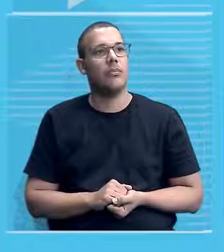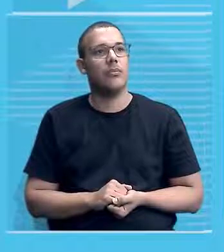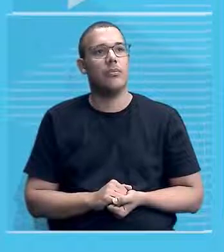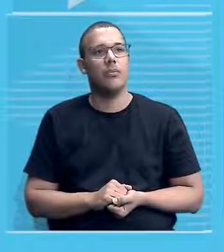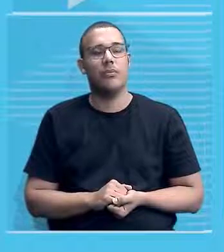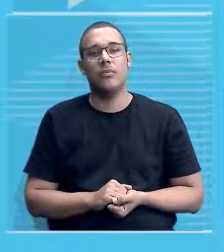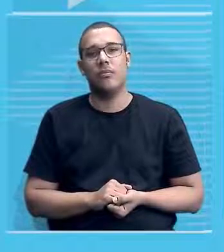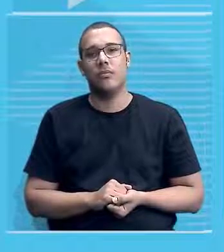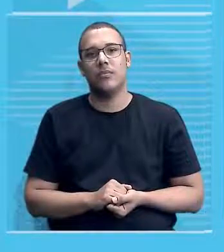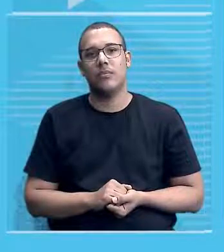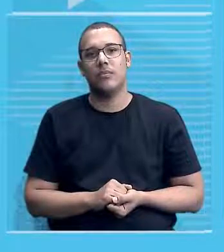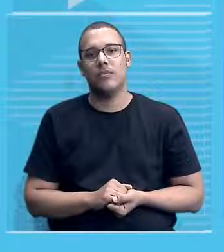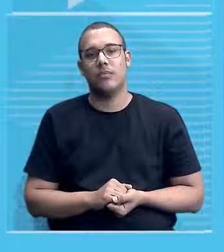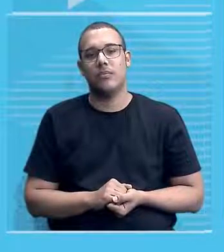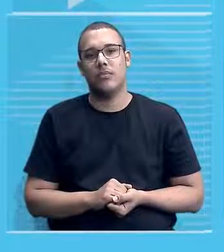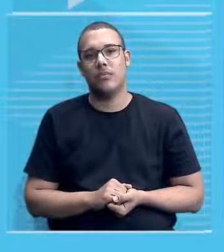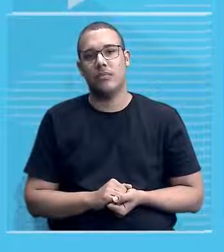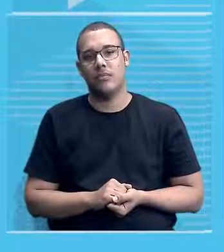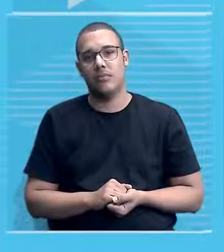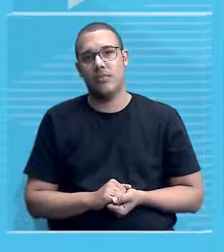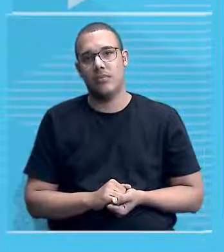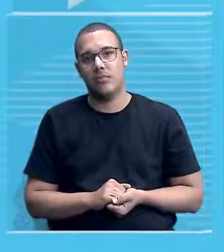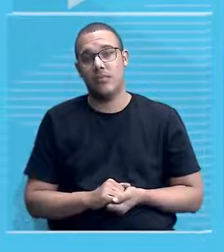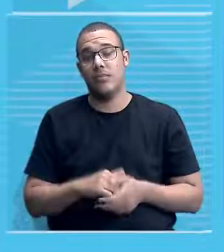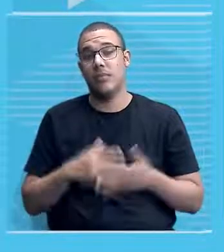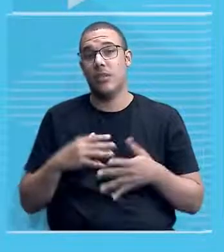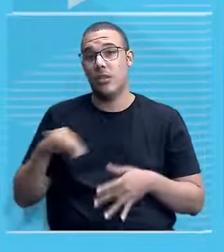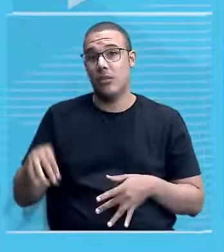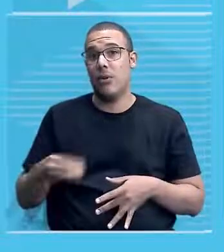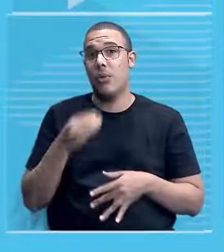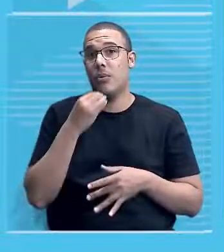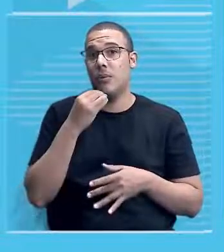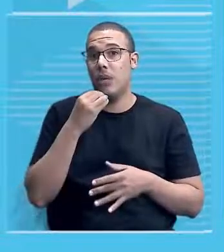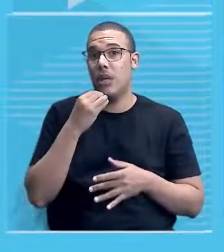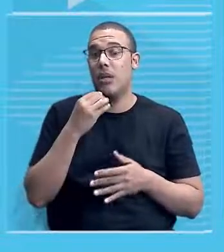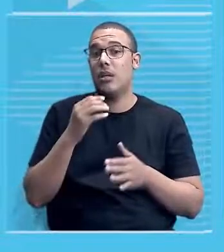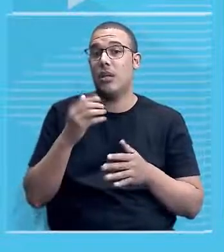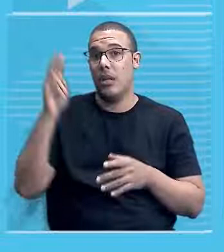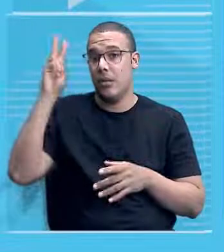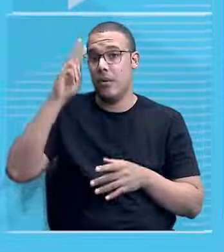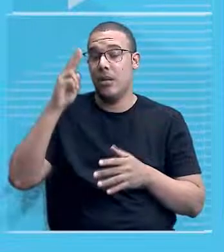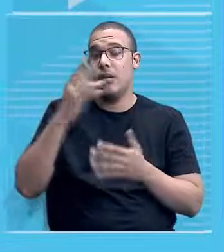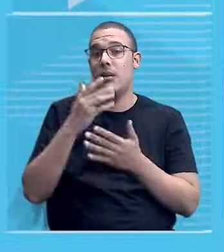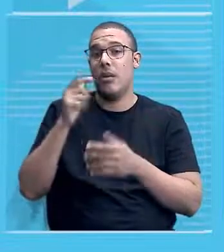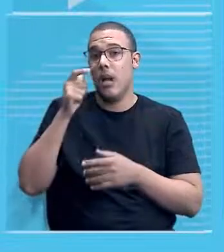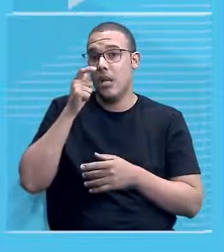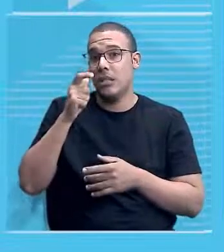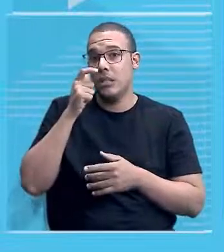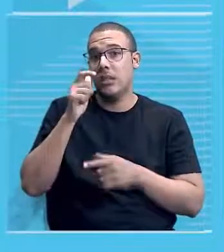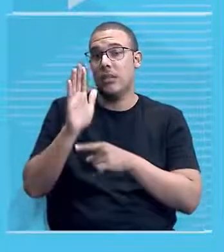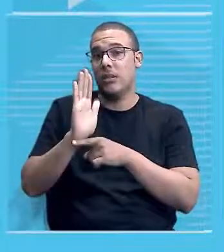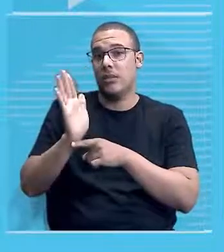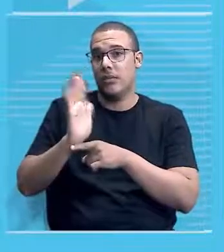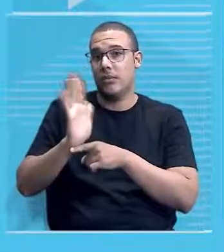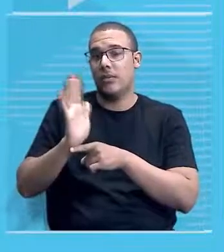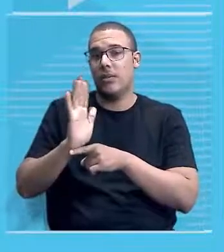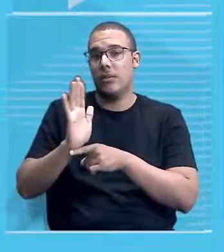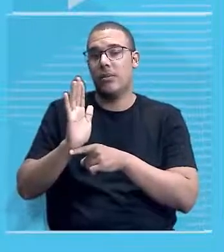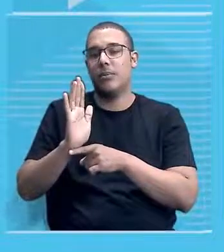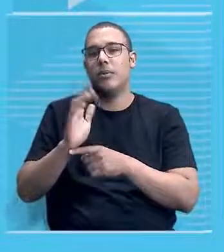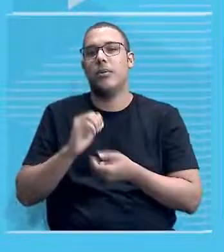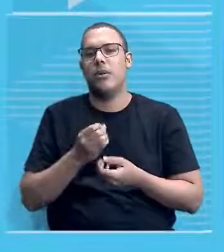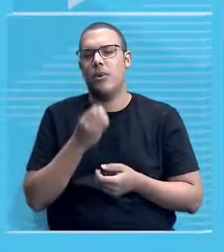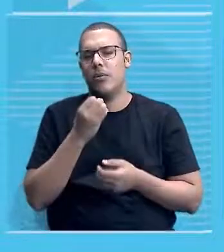aí primeiro se tiver oportunidade assista ao filme é uma recomendação